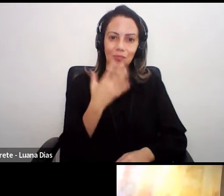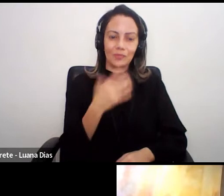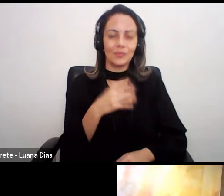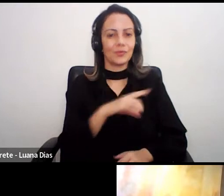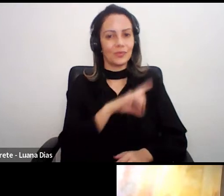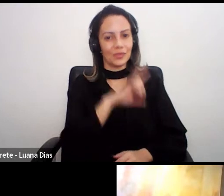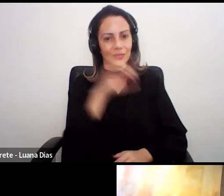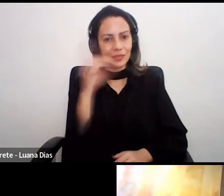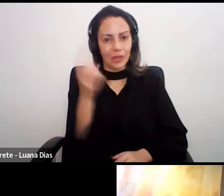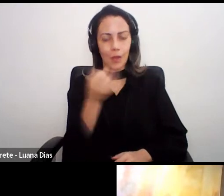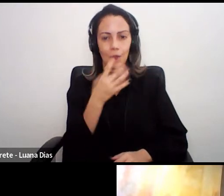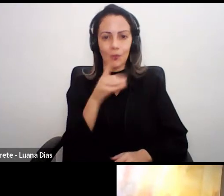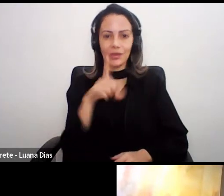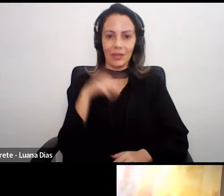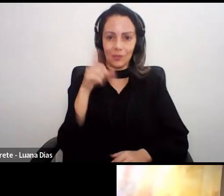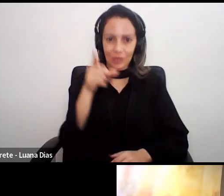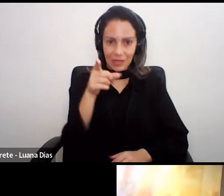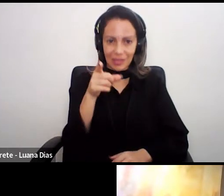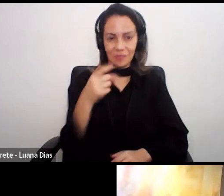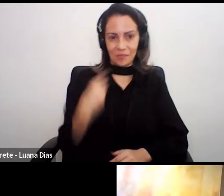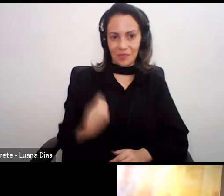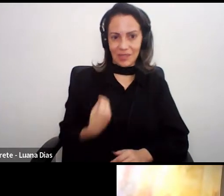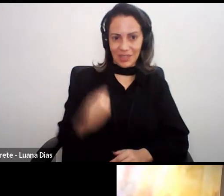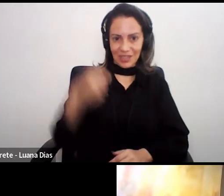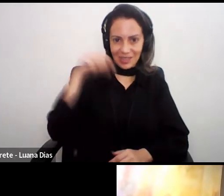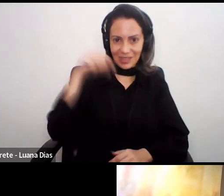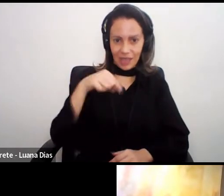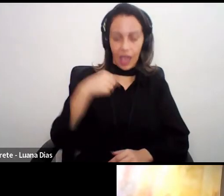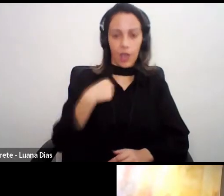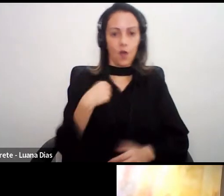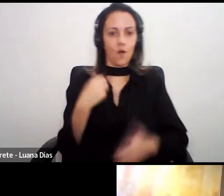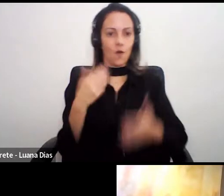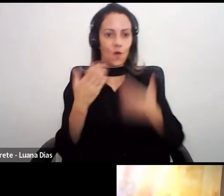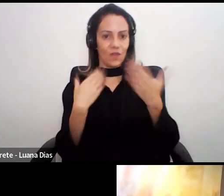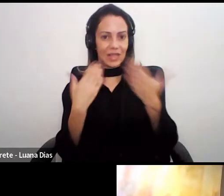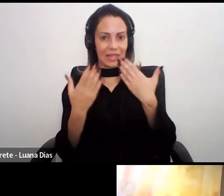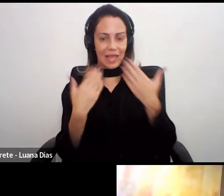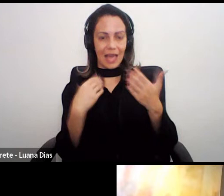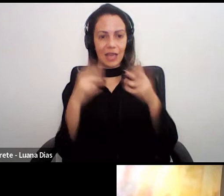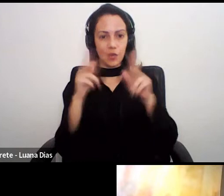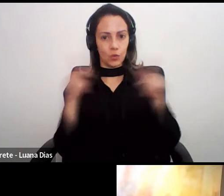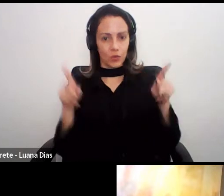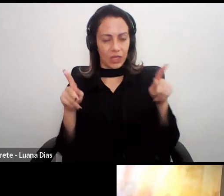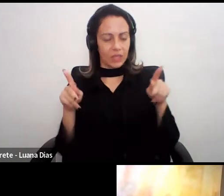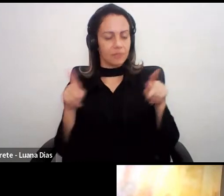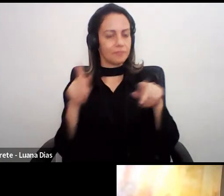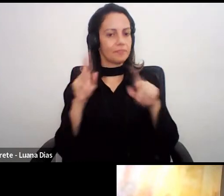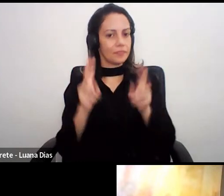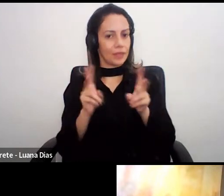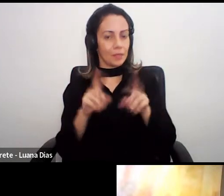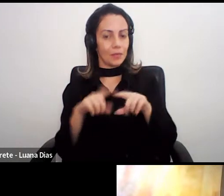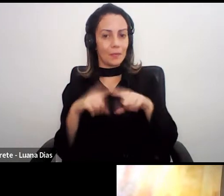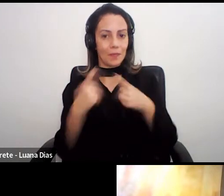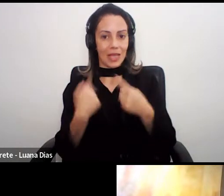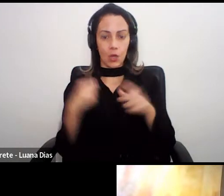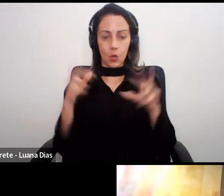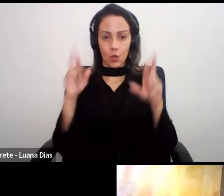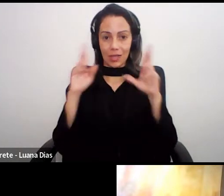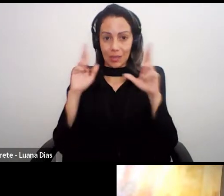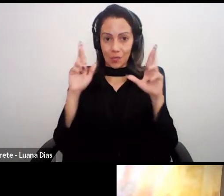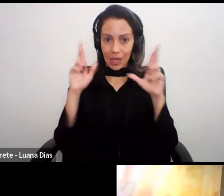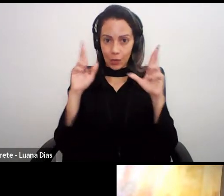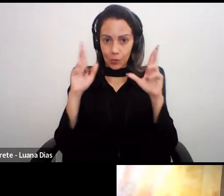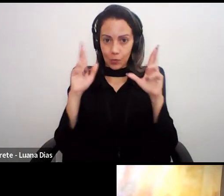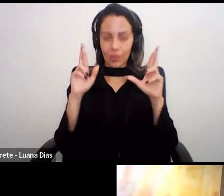in Portuguese all the time. And I hope in August or